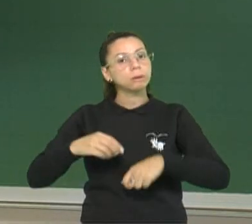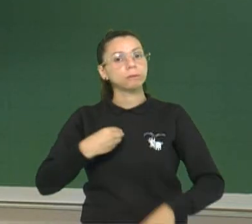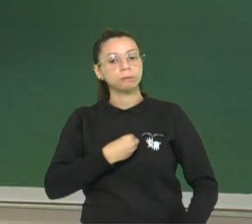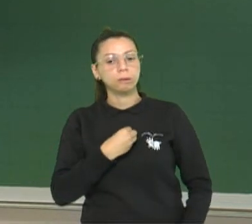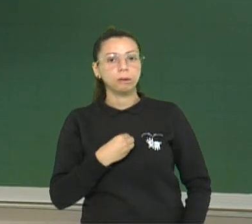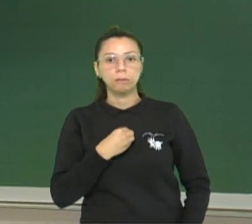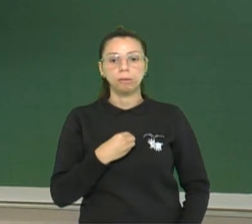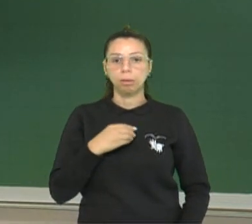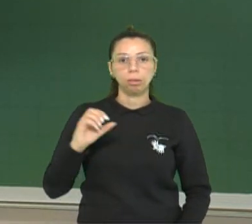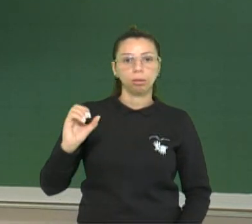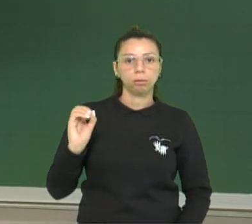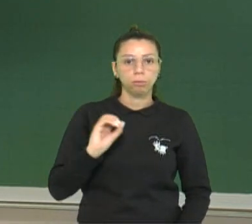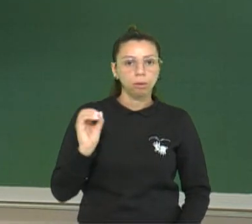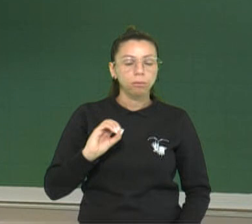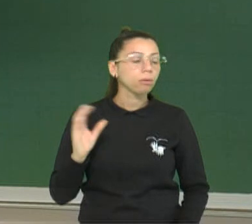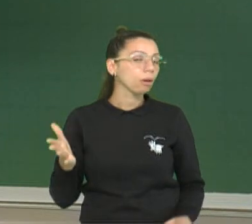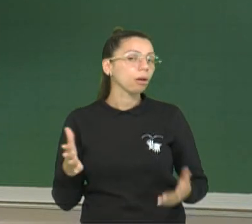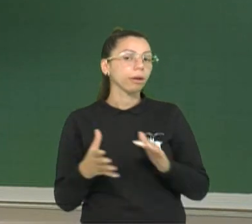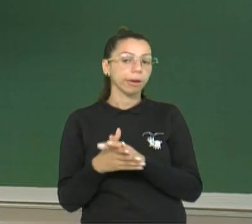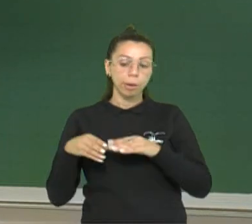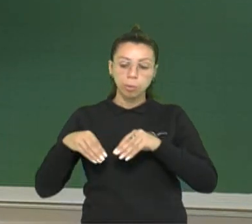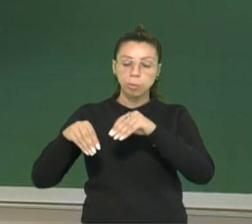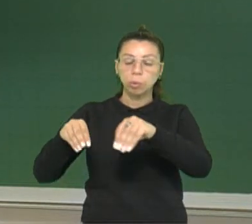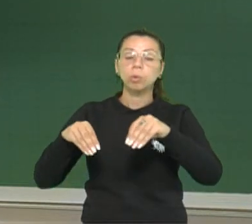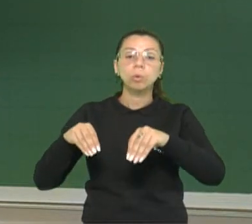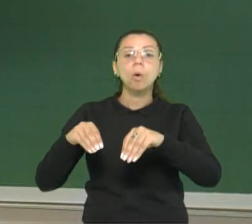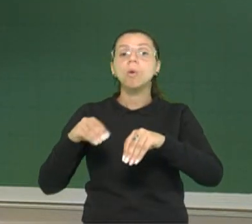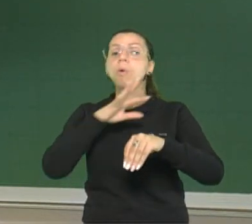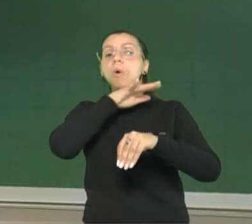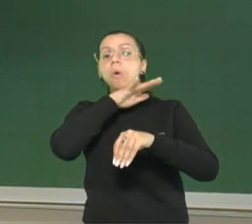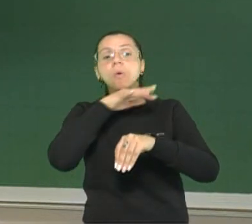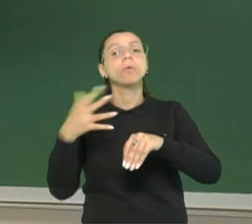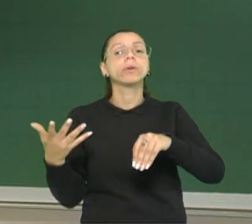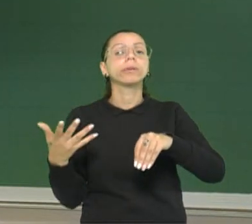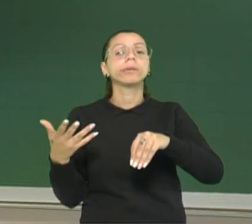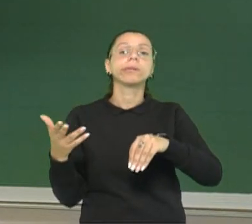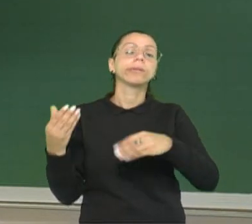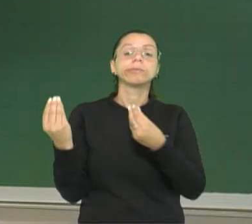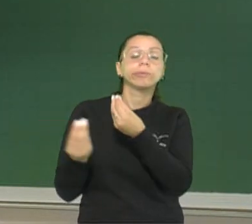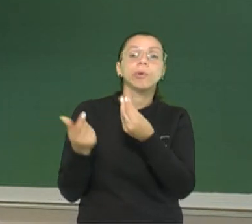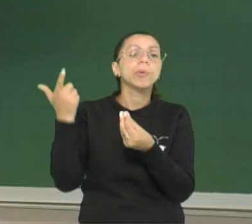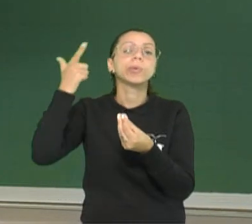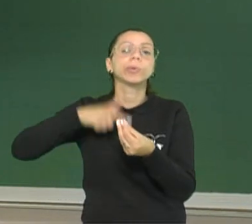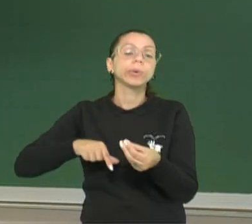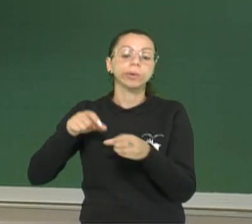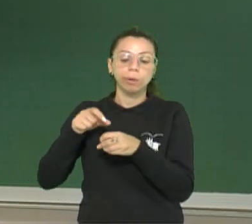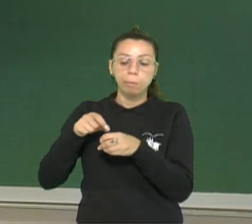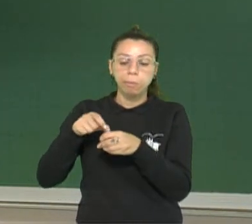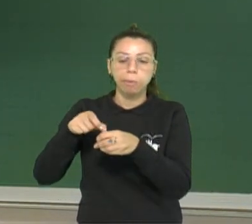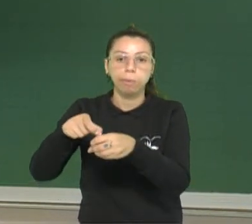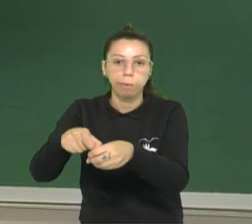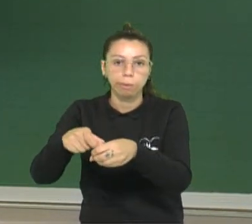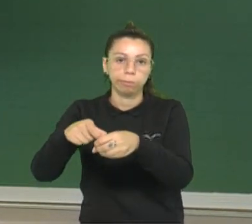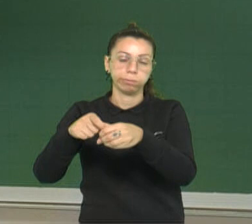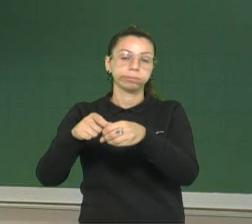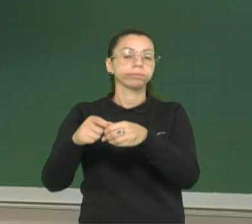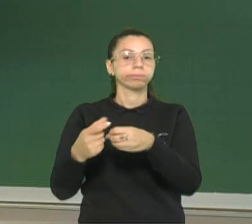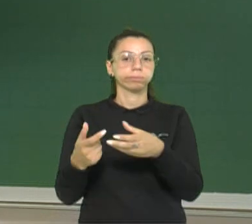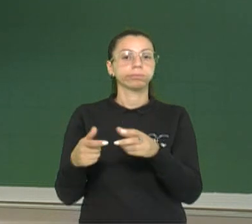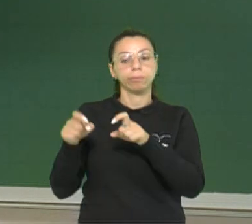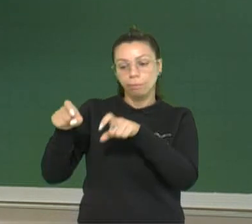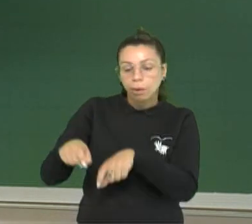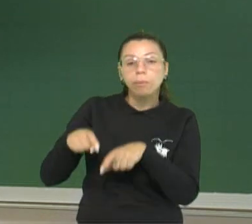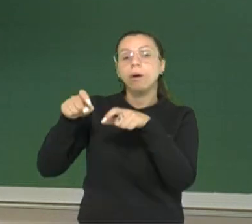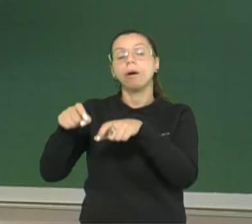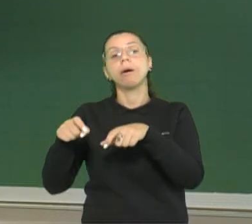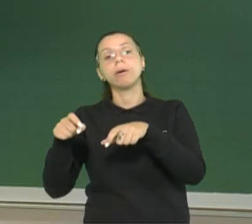dispõe de nutrientes, ele é um solo pobre, um solo que não é passível de ser utilizado pelo ser humano para a prática agrícola, para a